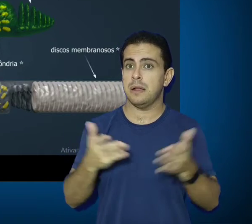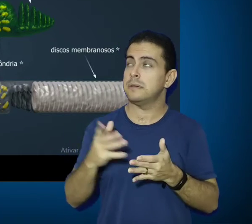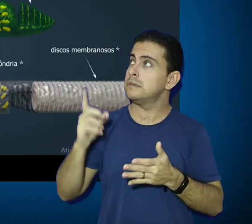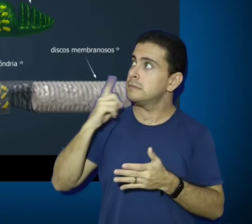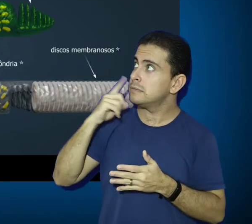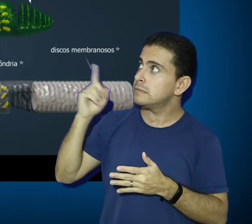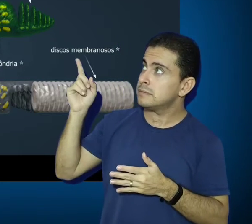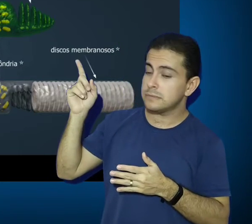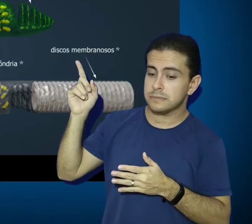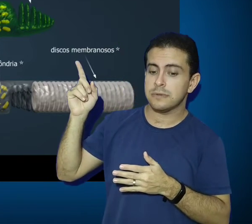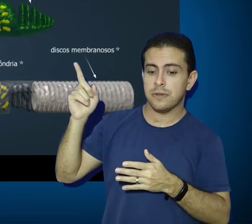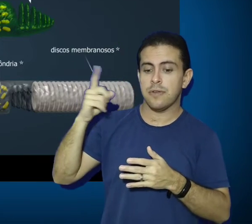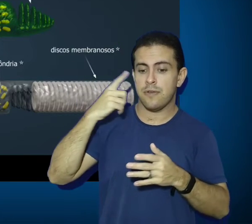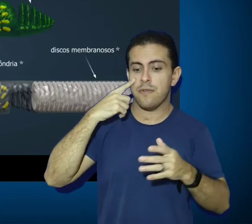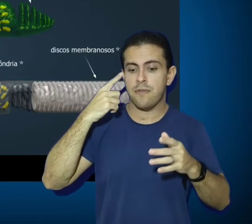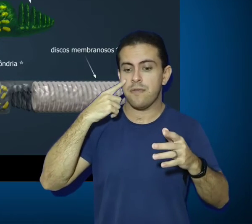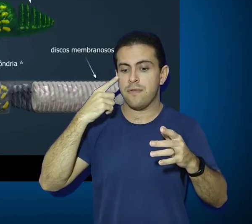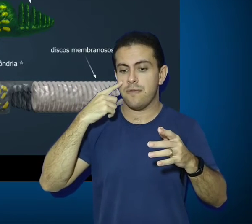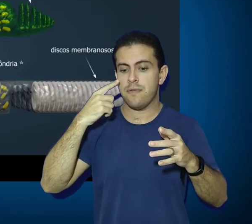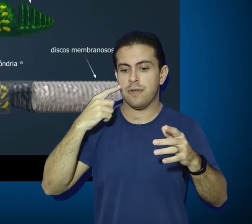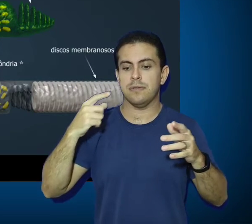baixa.